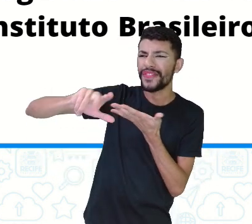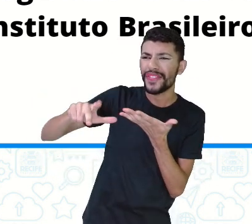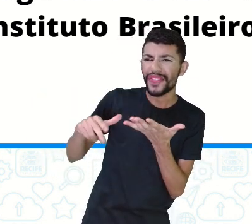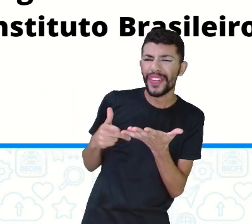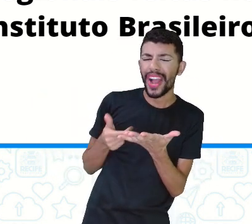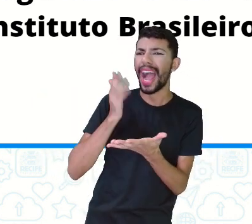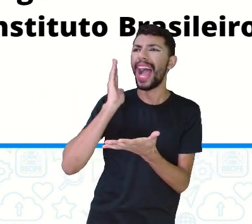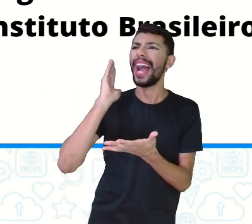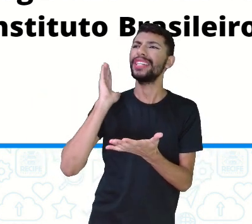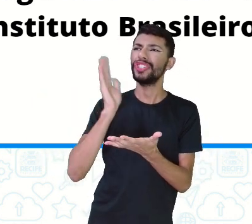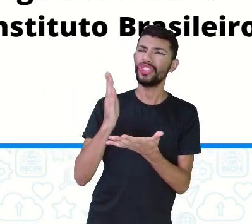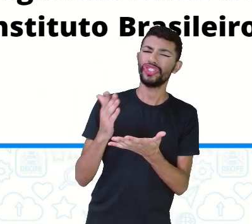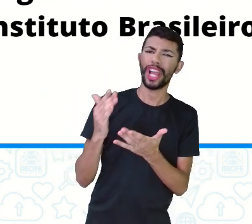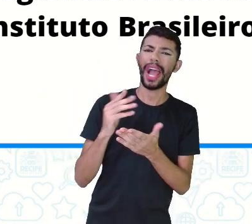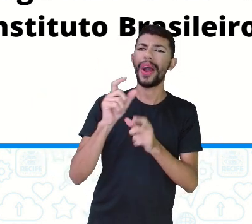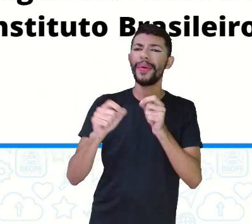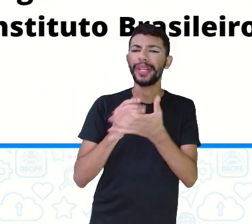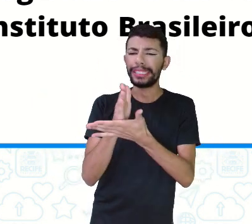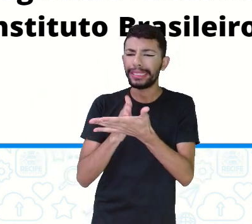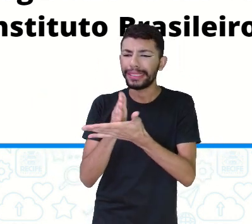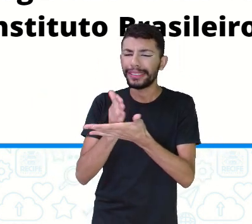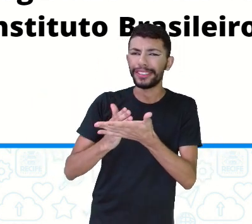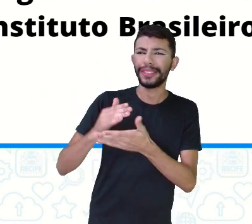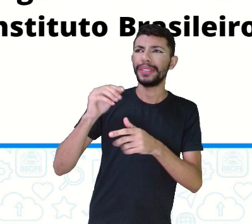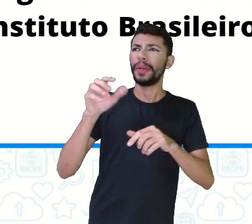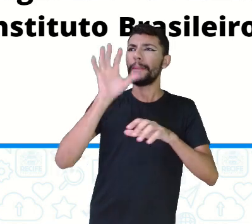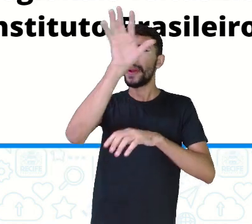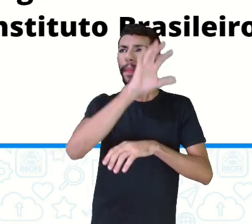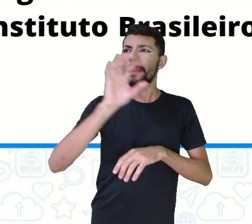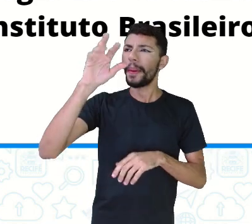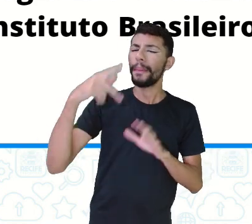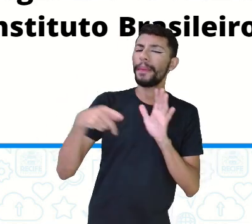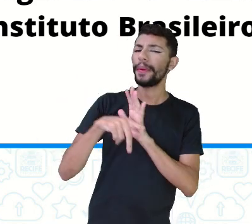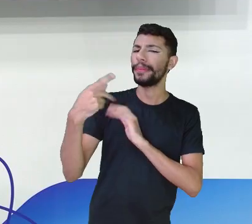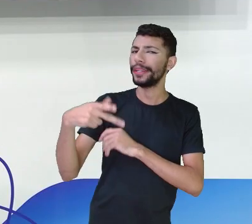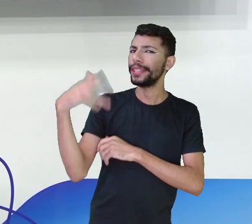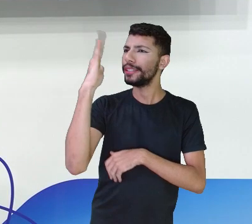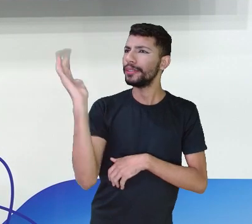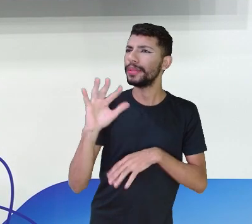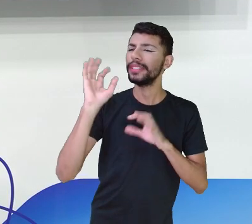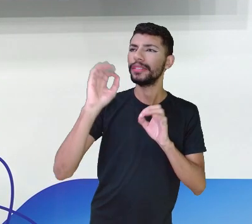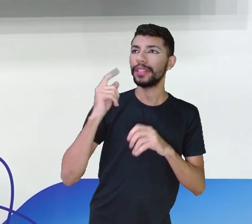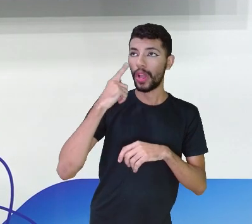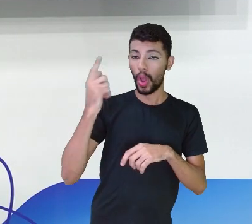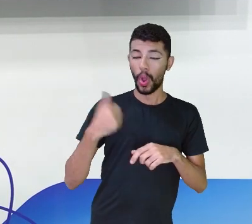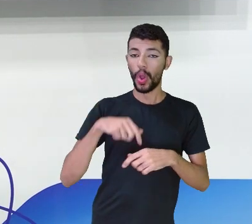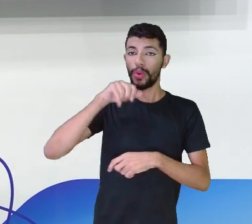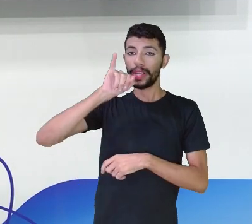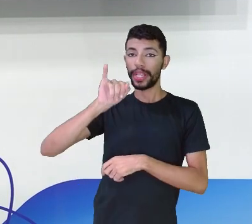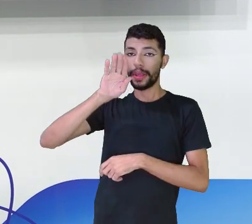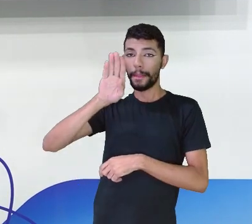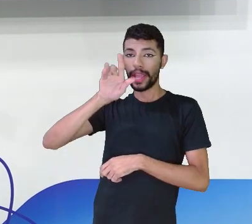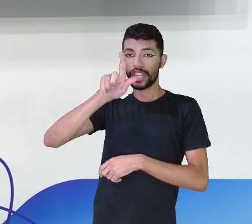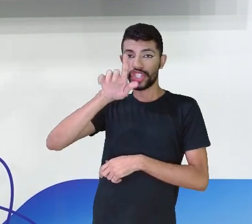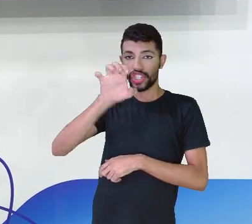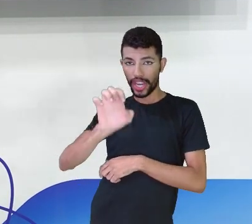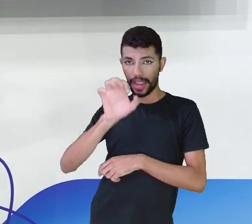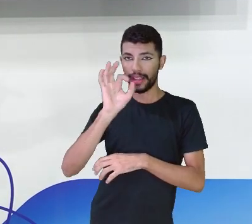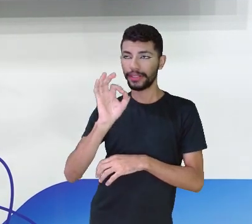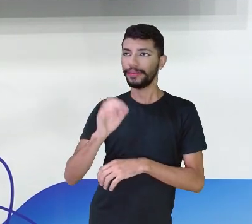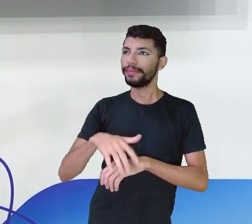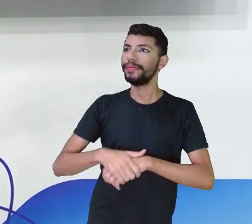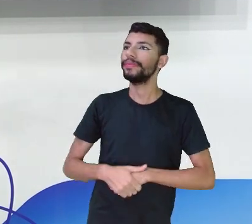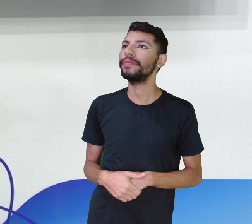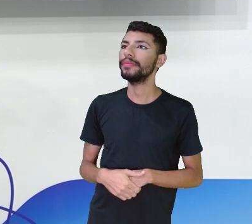regionais feitas no Brasil pelo órgão responsável, o Instituto Brasileiro de Geografia e Estatística.